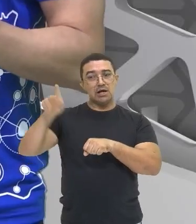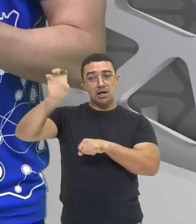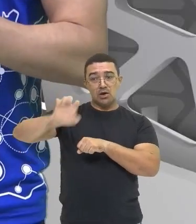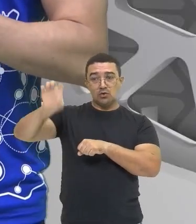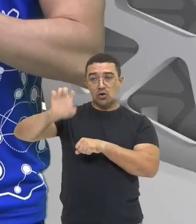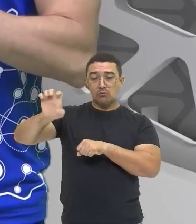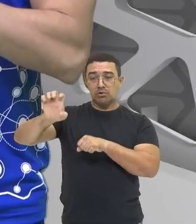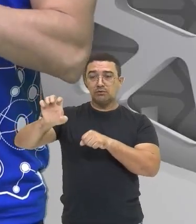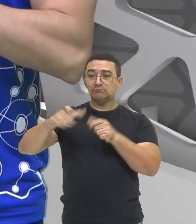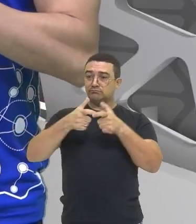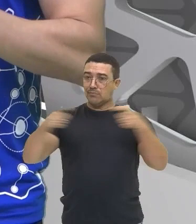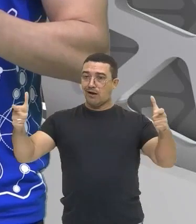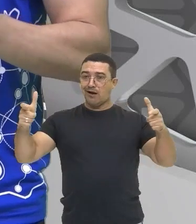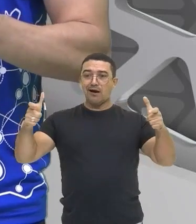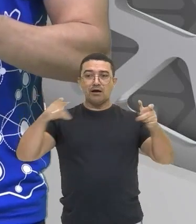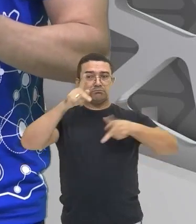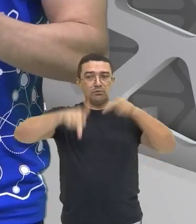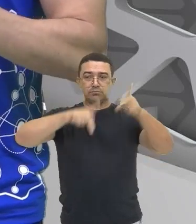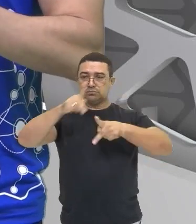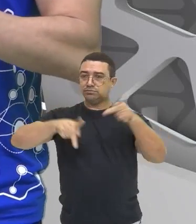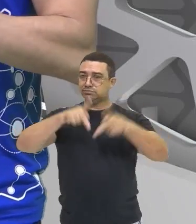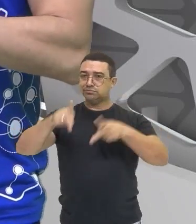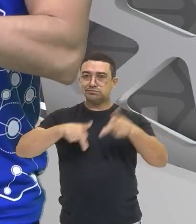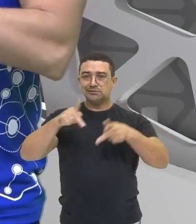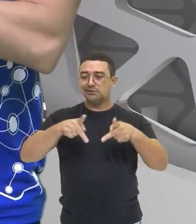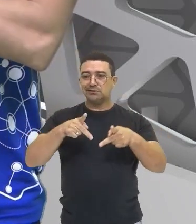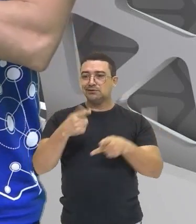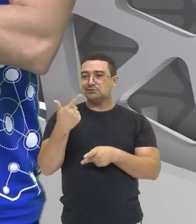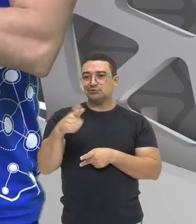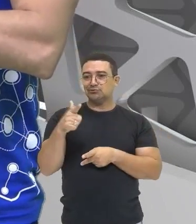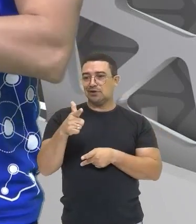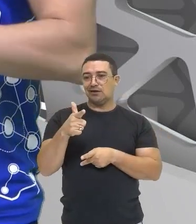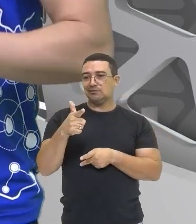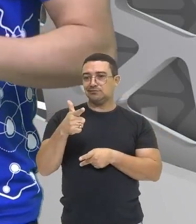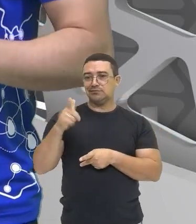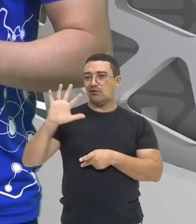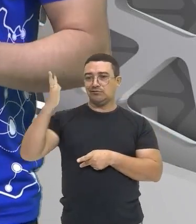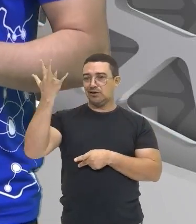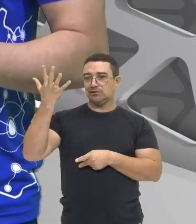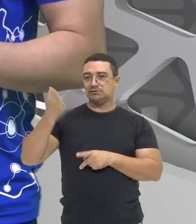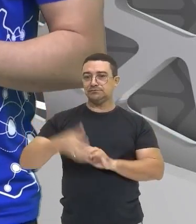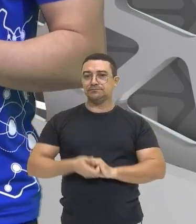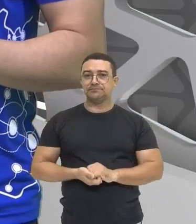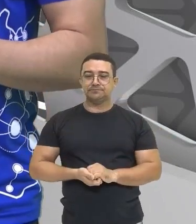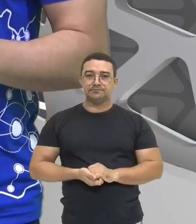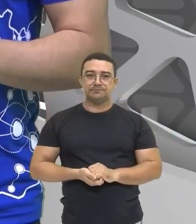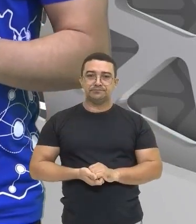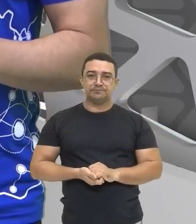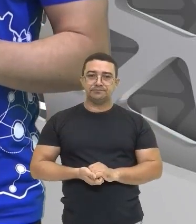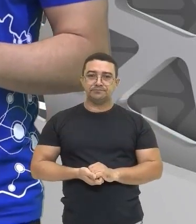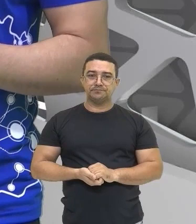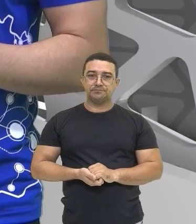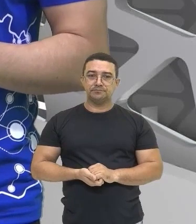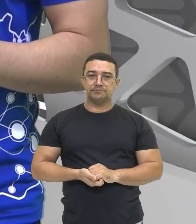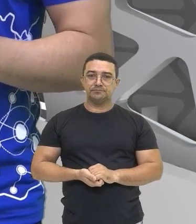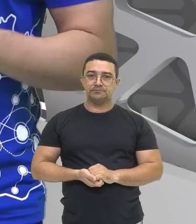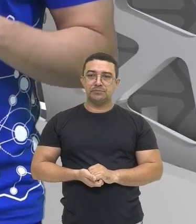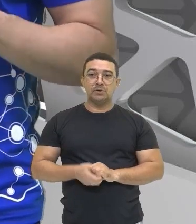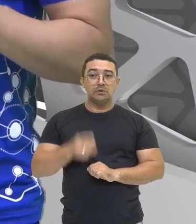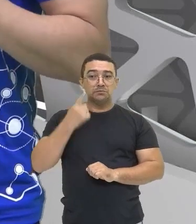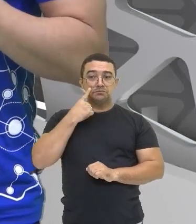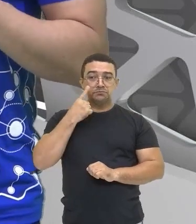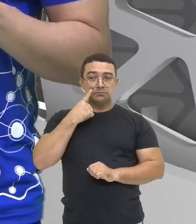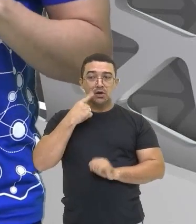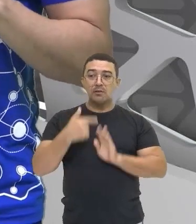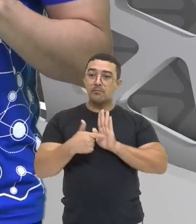esse crescimento populacional ele não está ocorrendo. A gente tem aqui ao lado uma projeçãozinha,